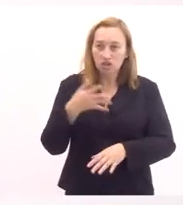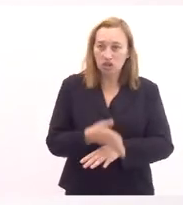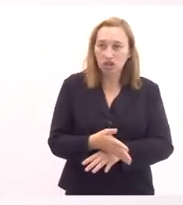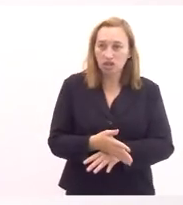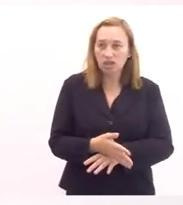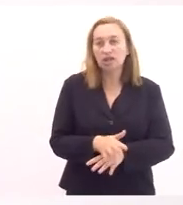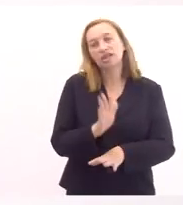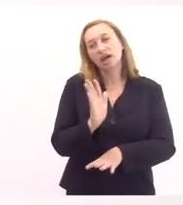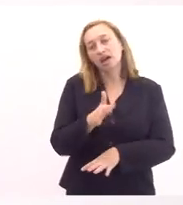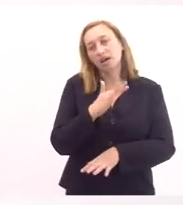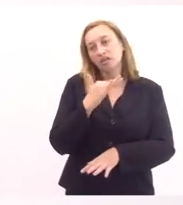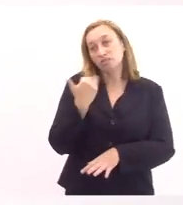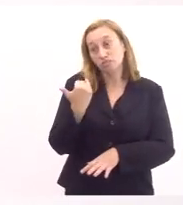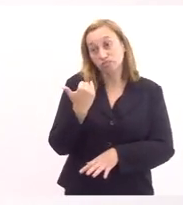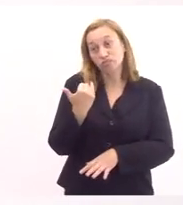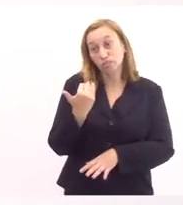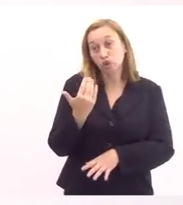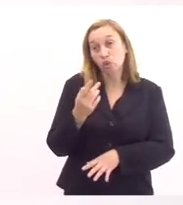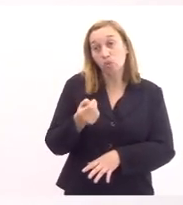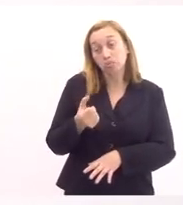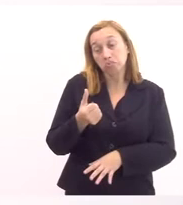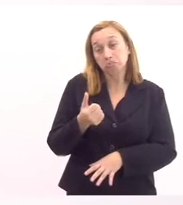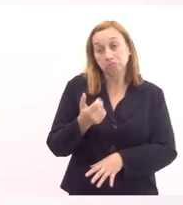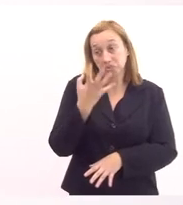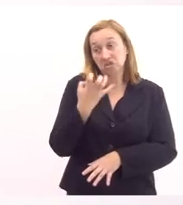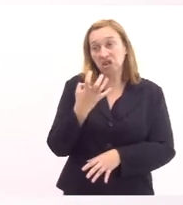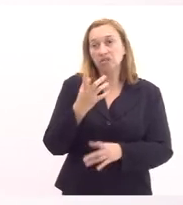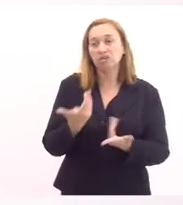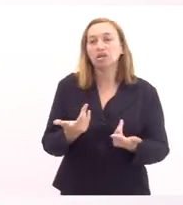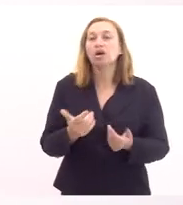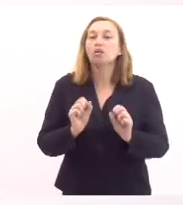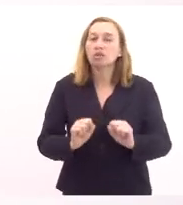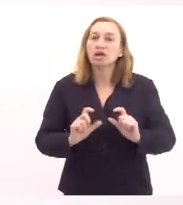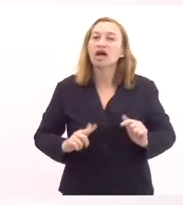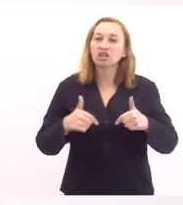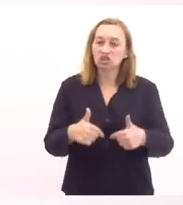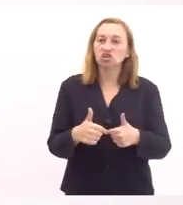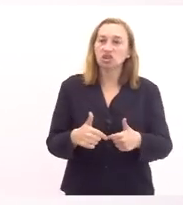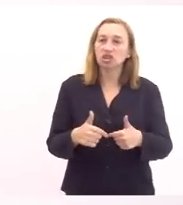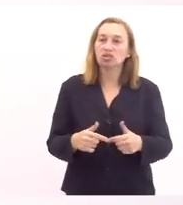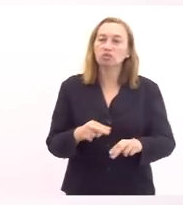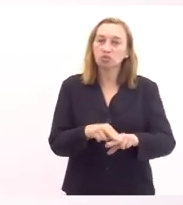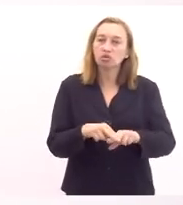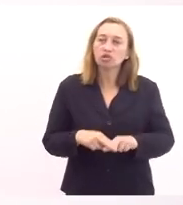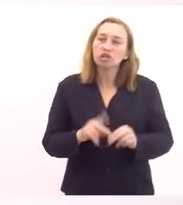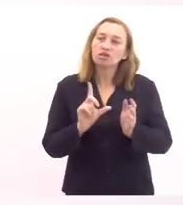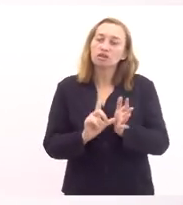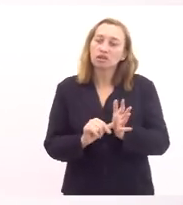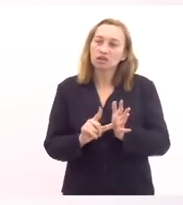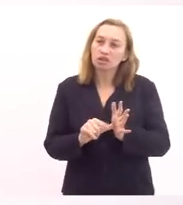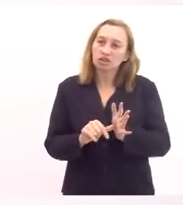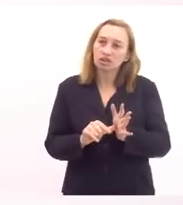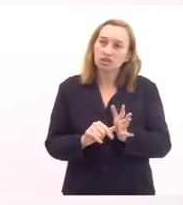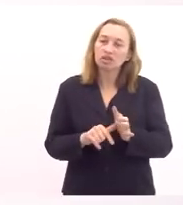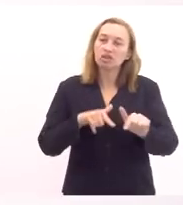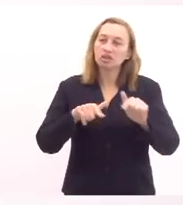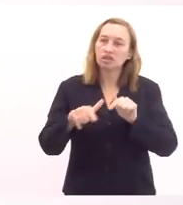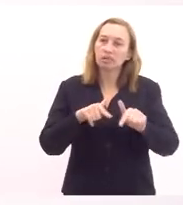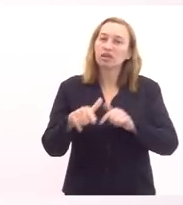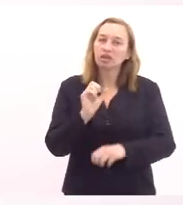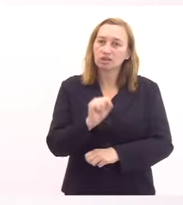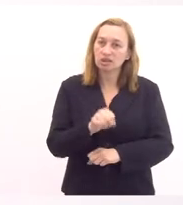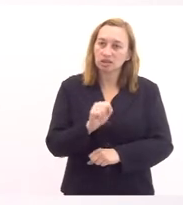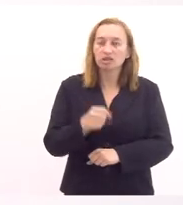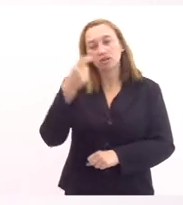estão muitas vezes no quadro bastante grave então eu acho que é importante que a gente possa agir sobre as causas desses atrasos E aí trabalhando